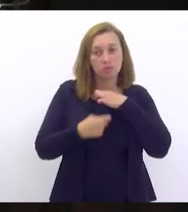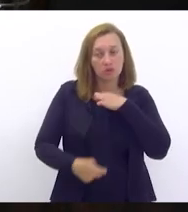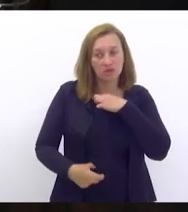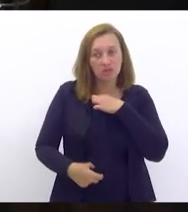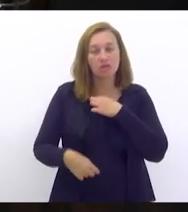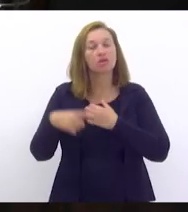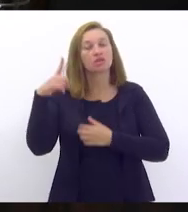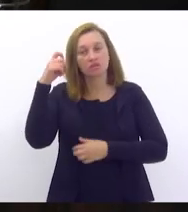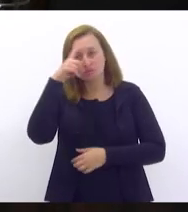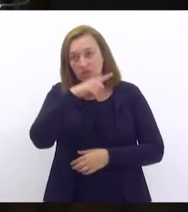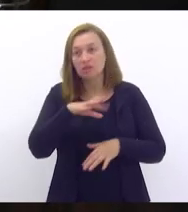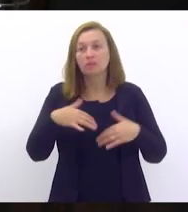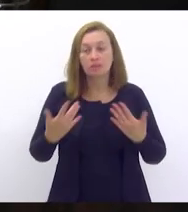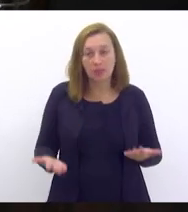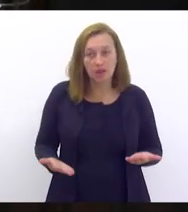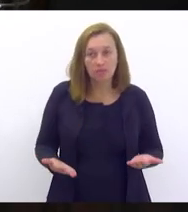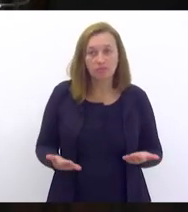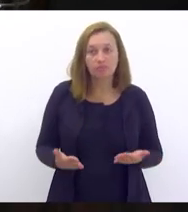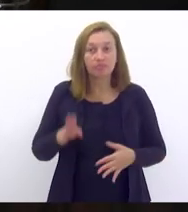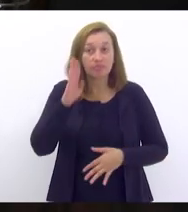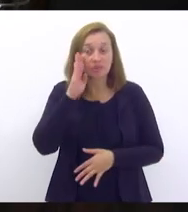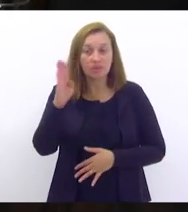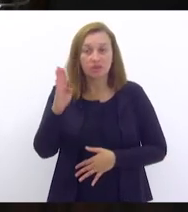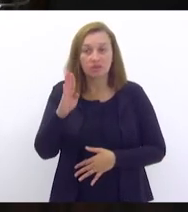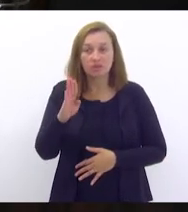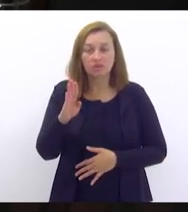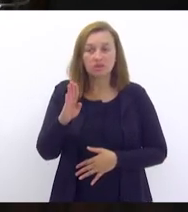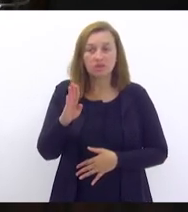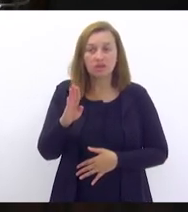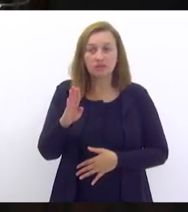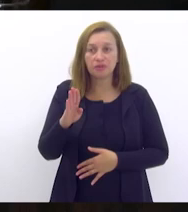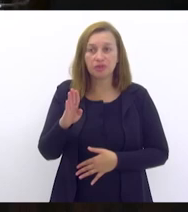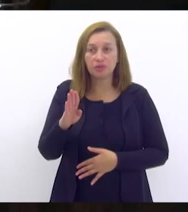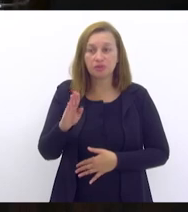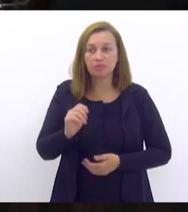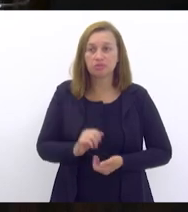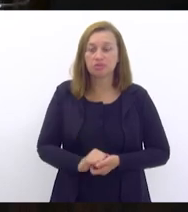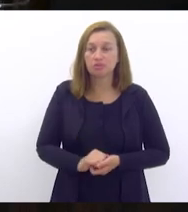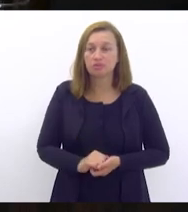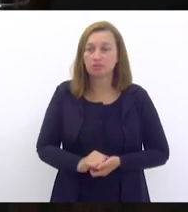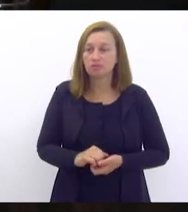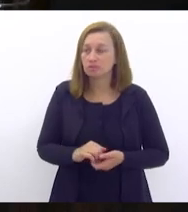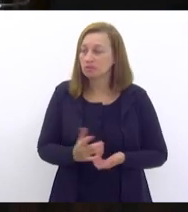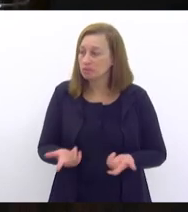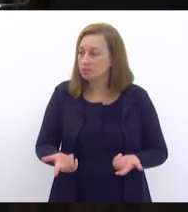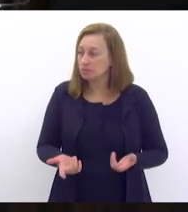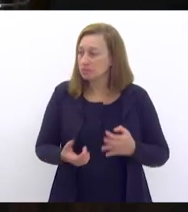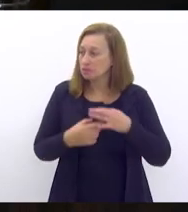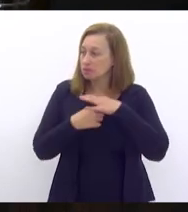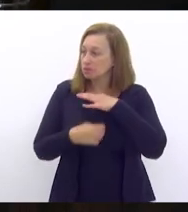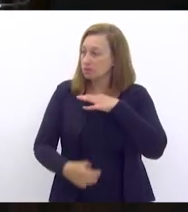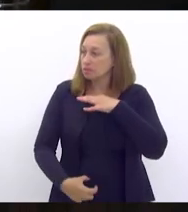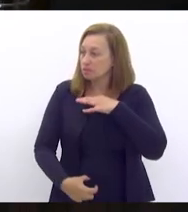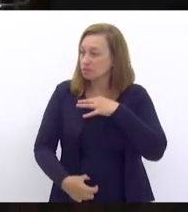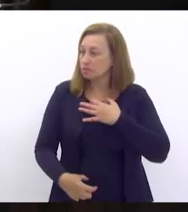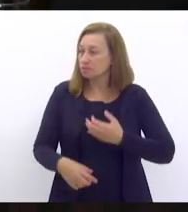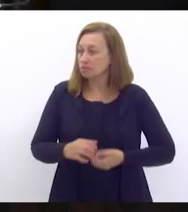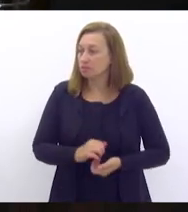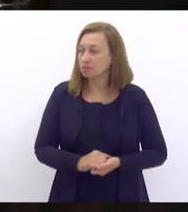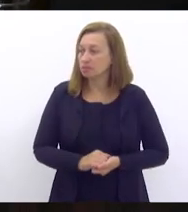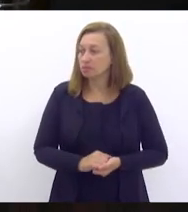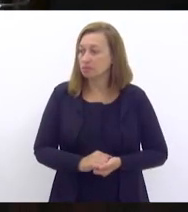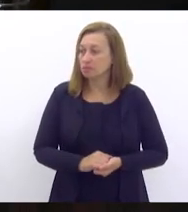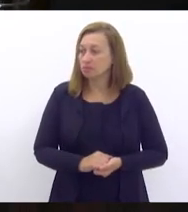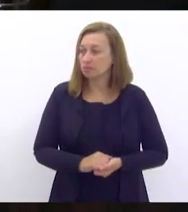bem incômodo. Então, principalmente a flexibilização, usa quem... É uma proposta que a gente propusesse.